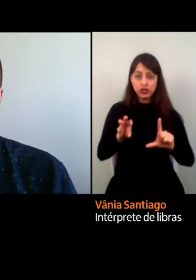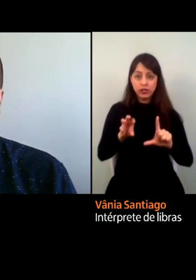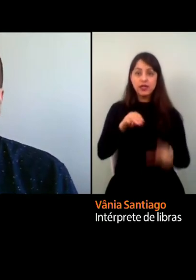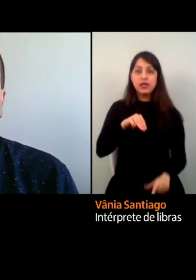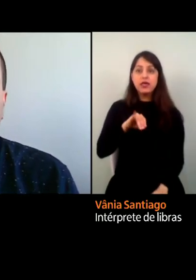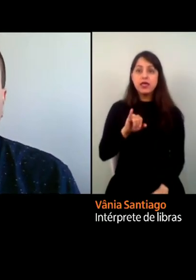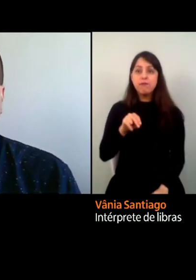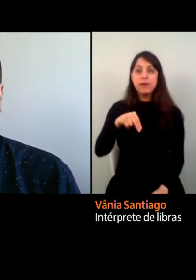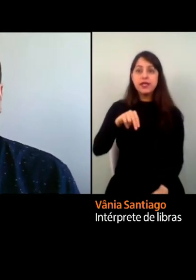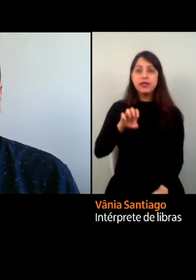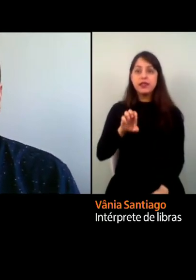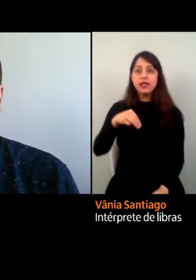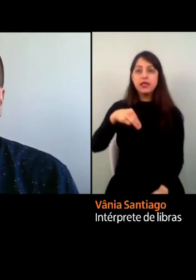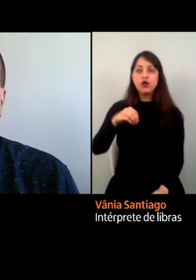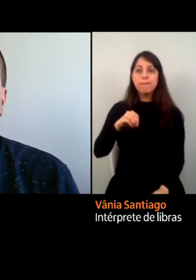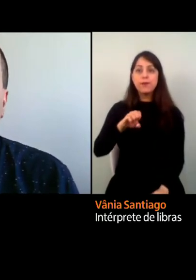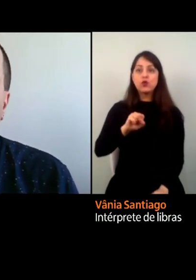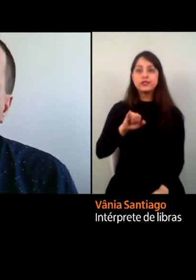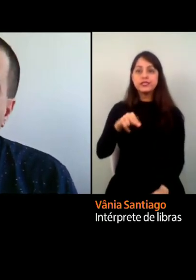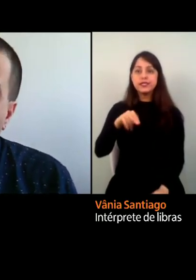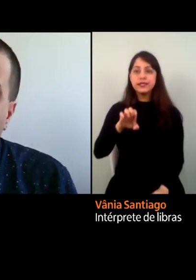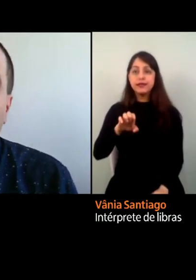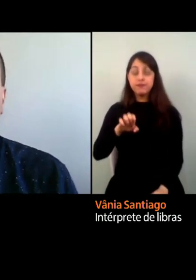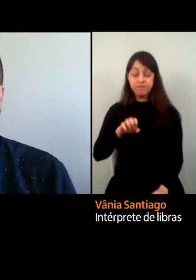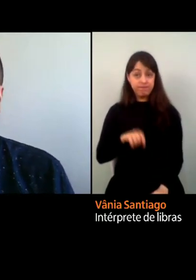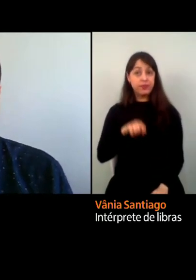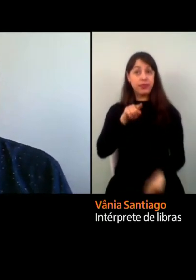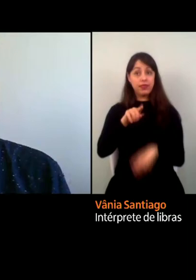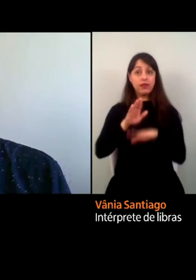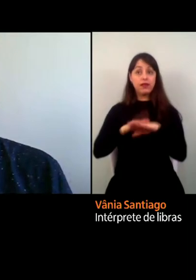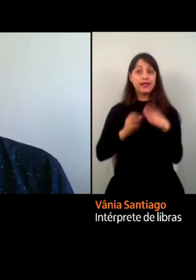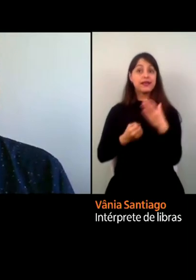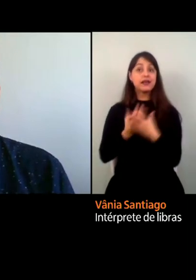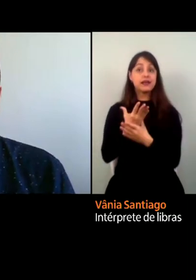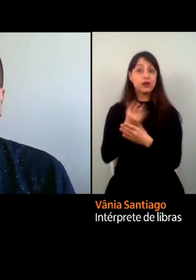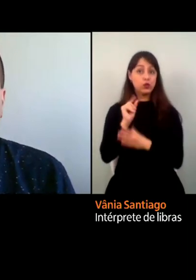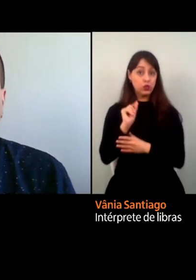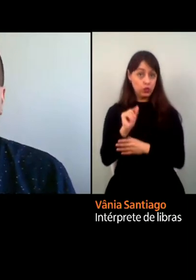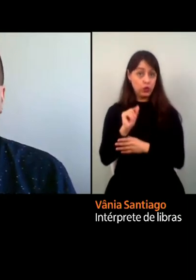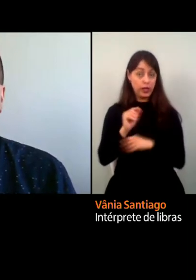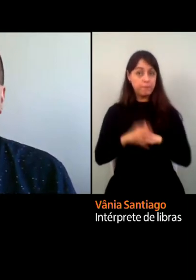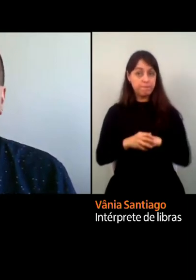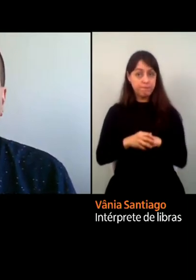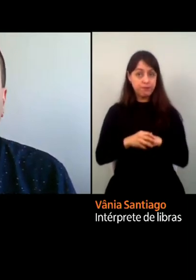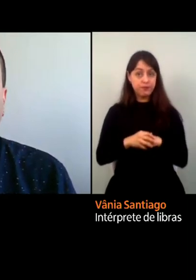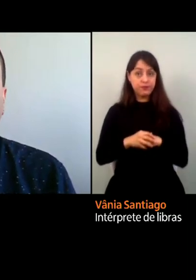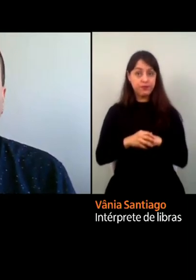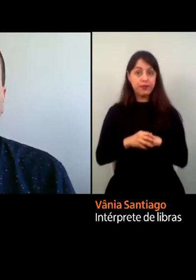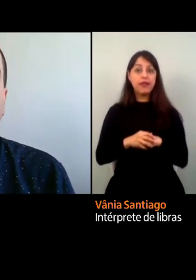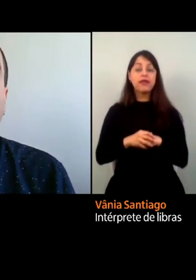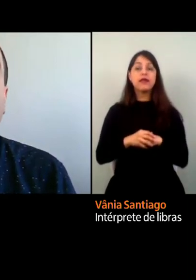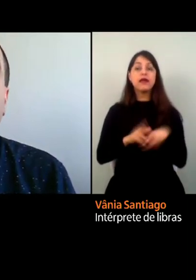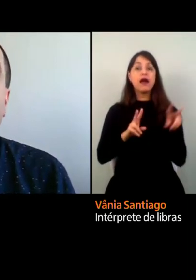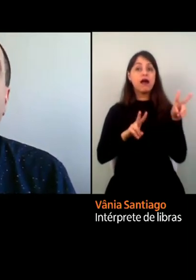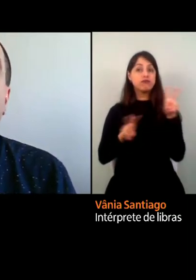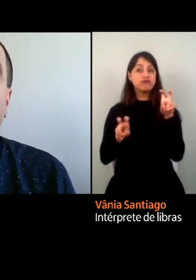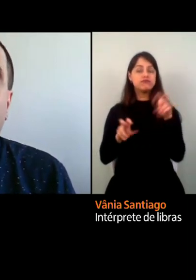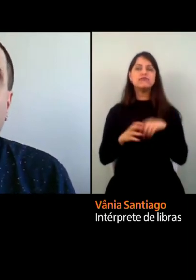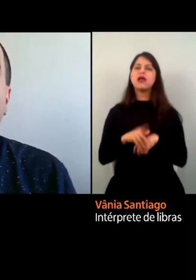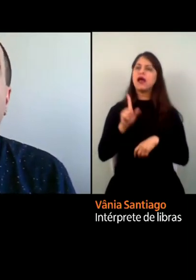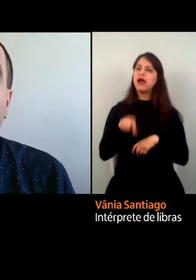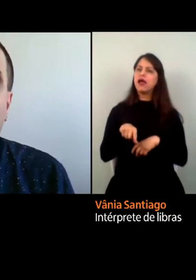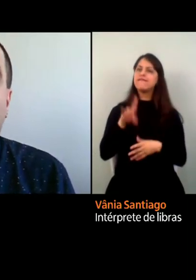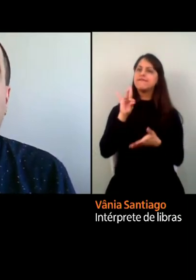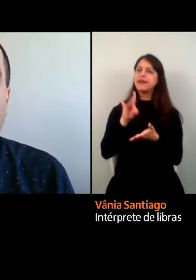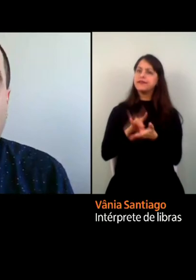Warburg instituiu, segundo Philippe Alain Michaud, aspas, uma verdadeira metodologia de montagem